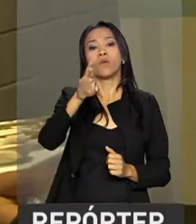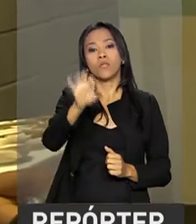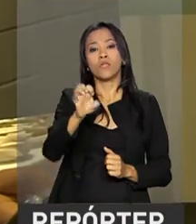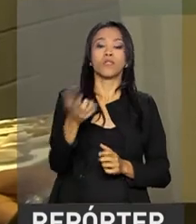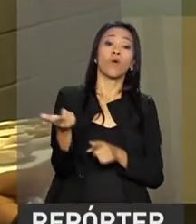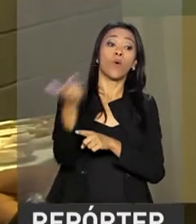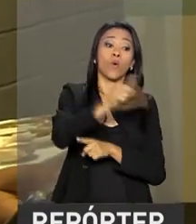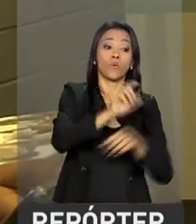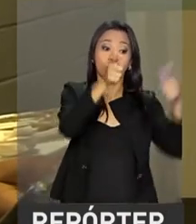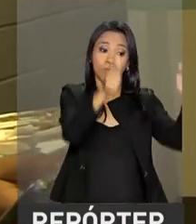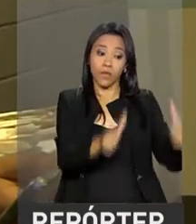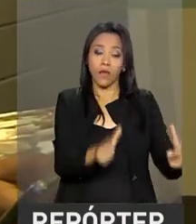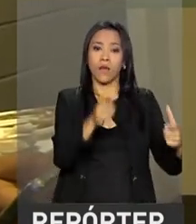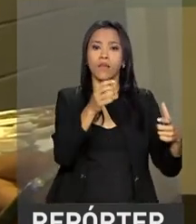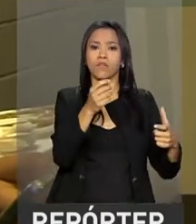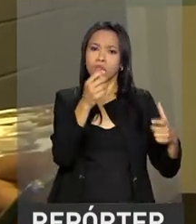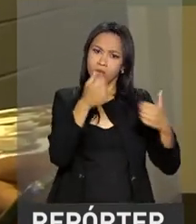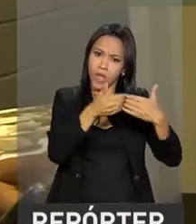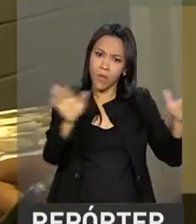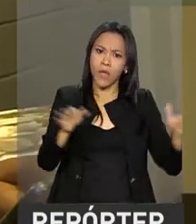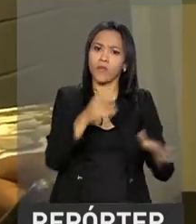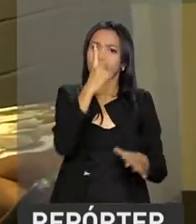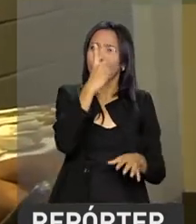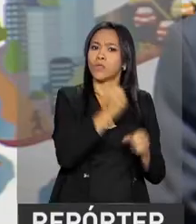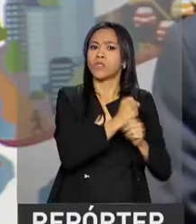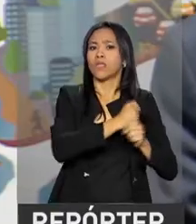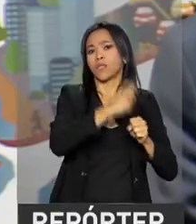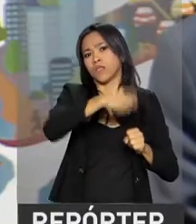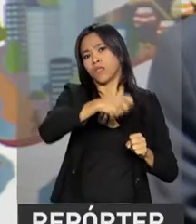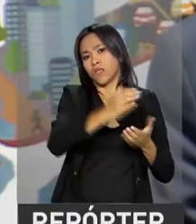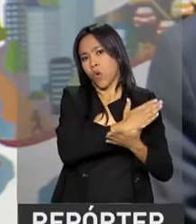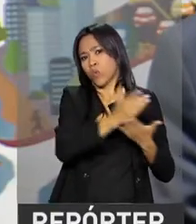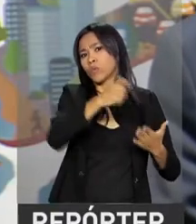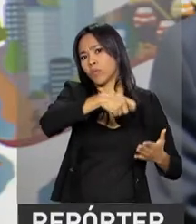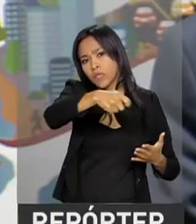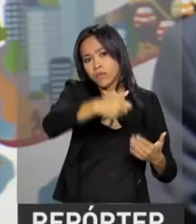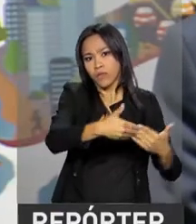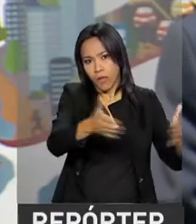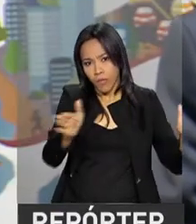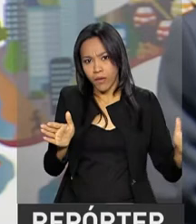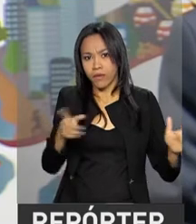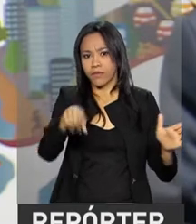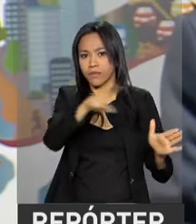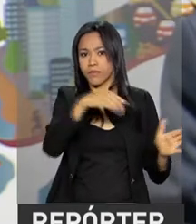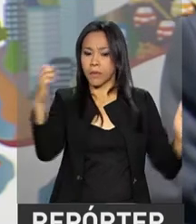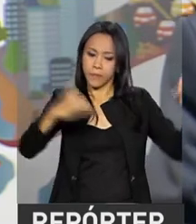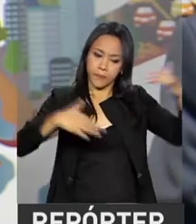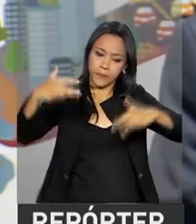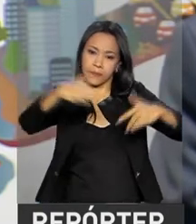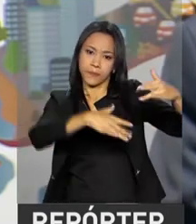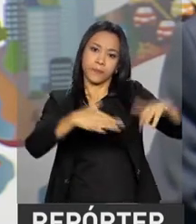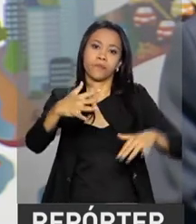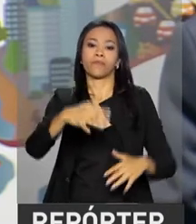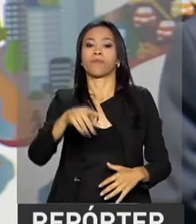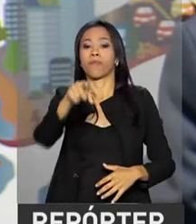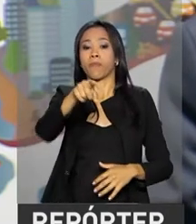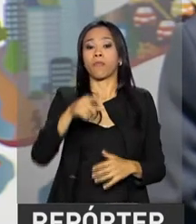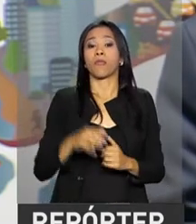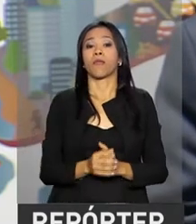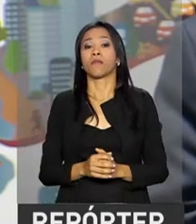aberto praticamente 2 anos e alguns meses após. O presidente da Autoridade de Governança do Legado Olímpico